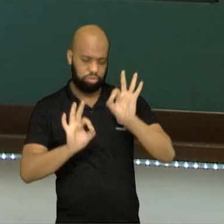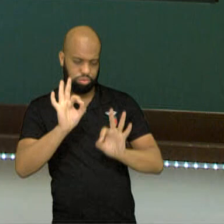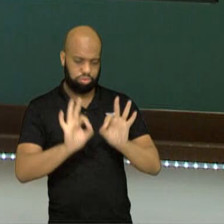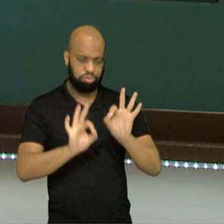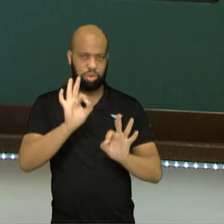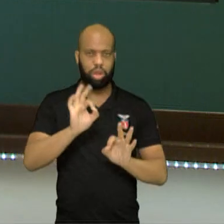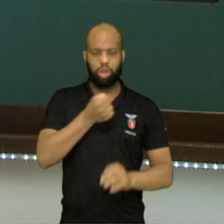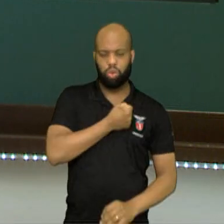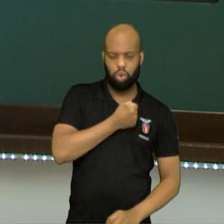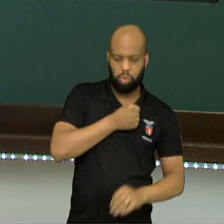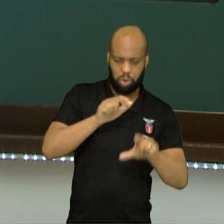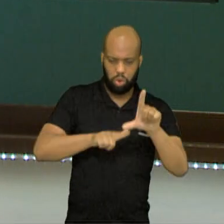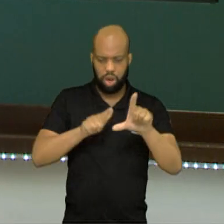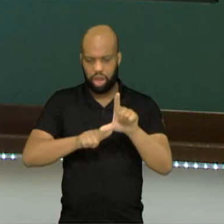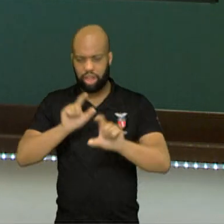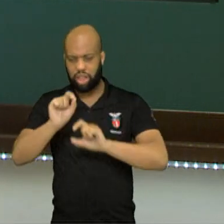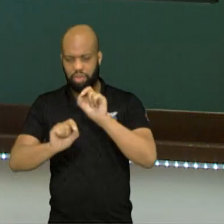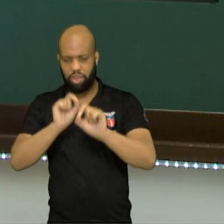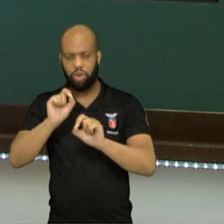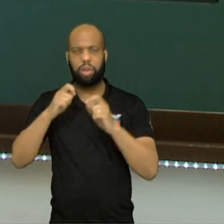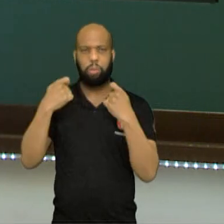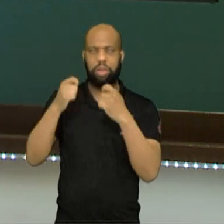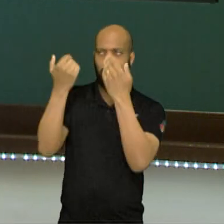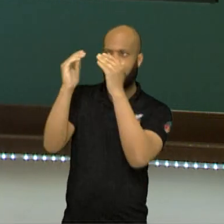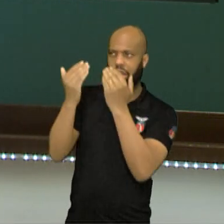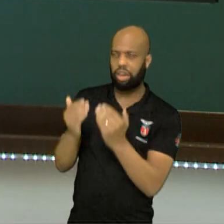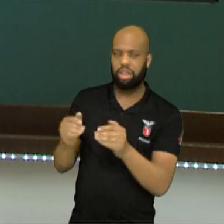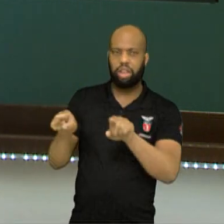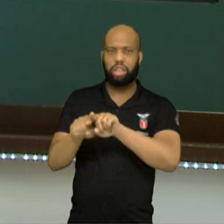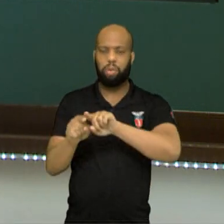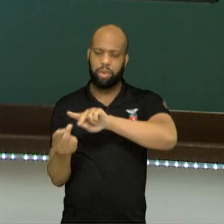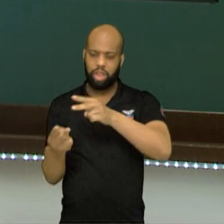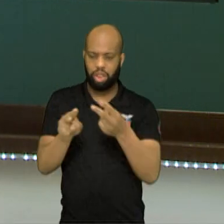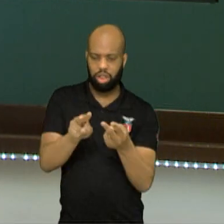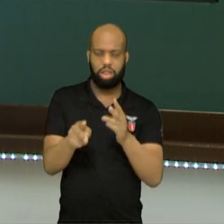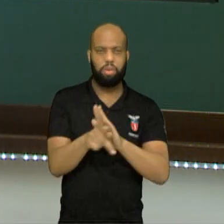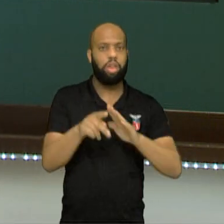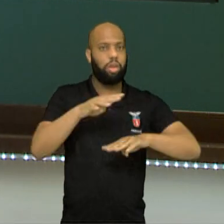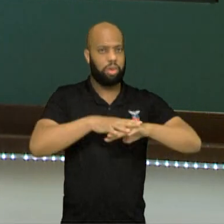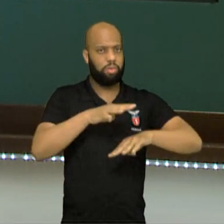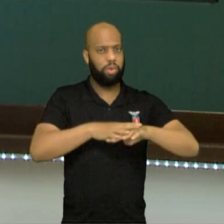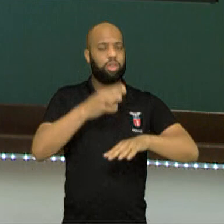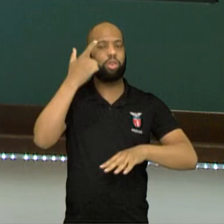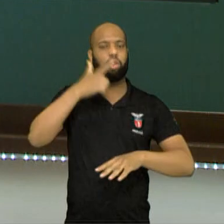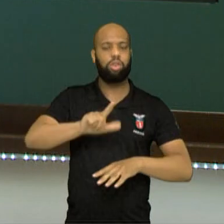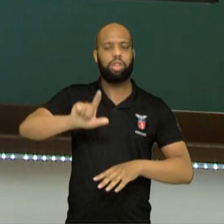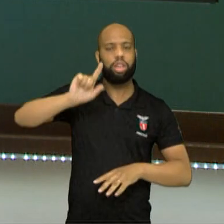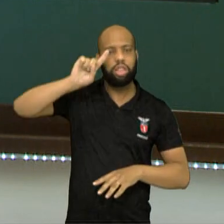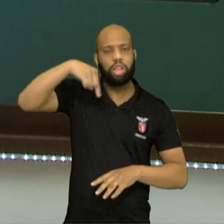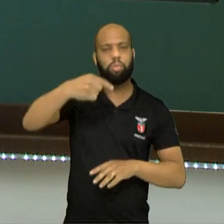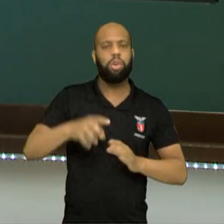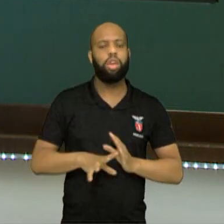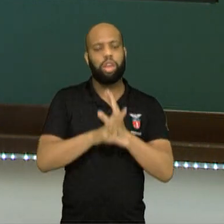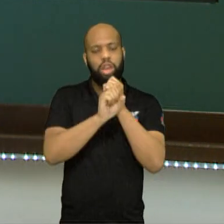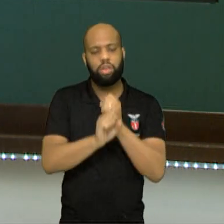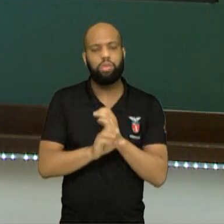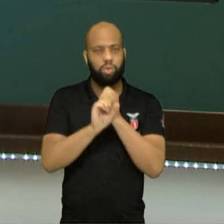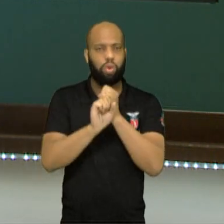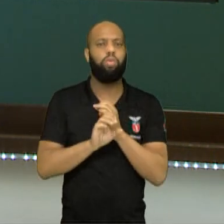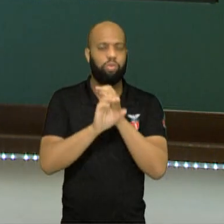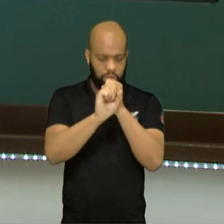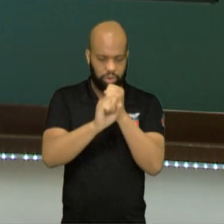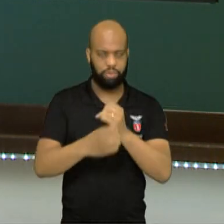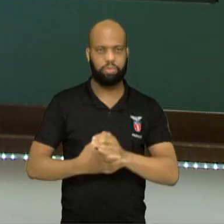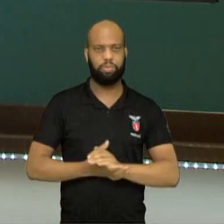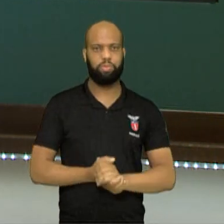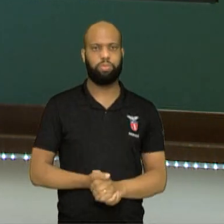né? Fazer toda a análise da situação, traduzir as palavrinhas ali para as representações matemáticas, montar a